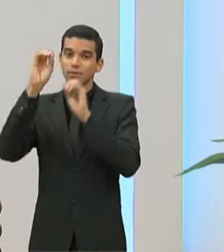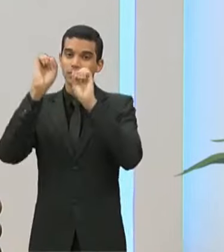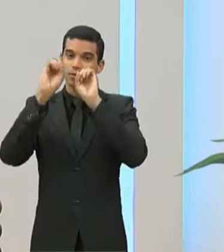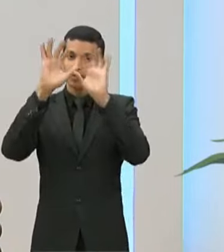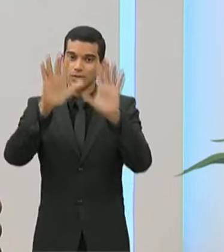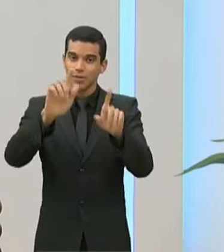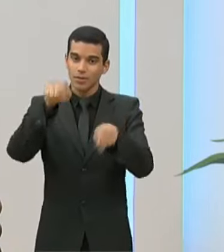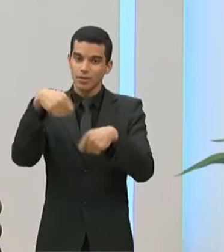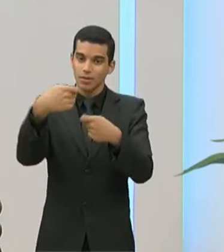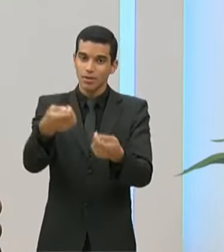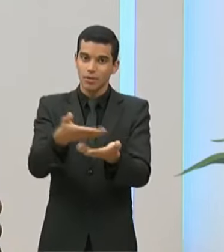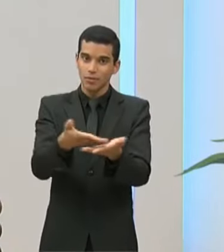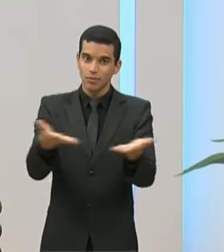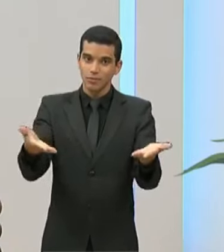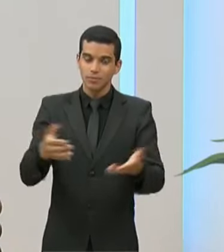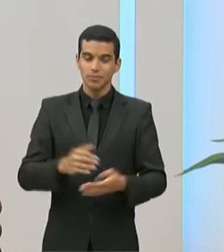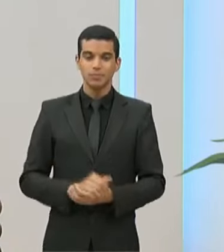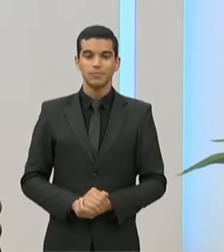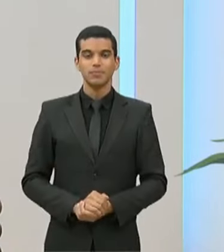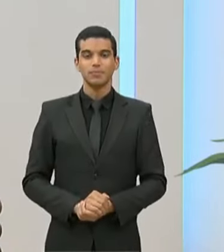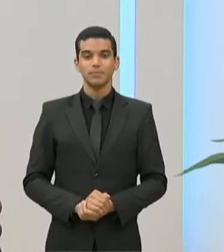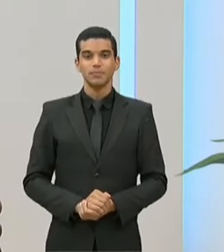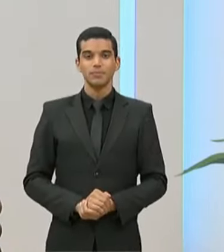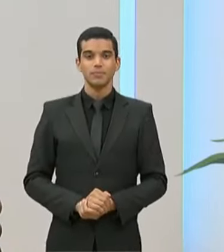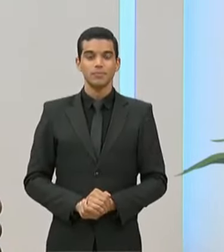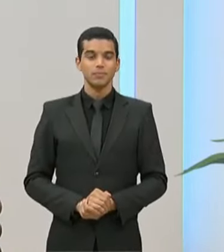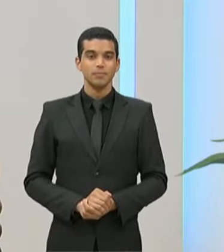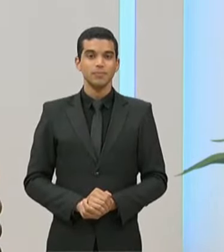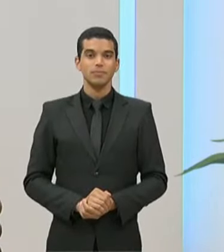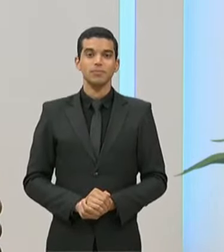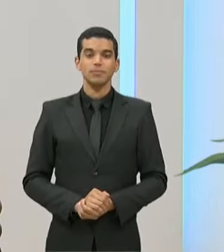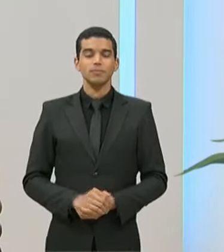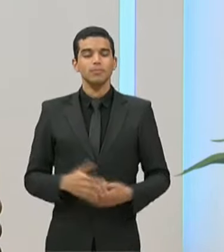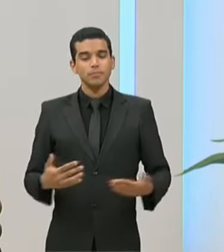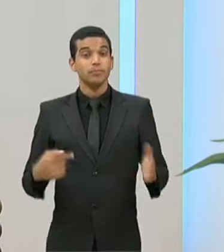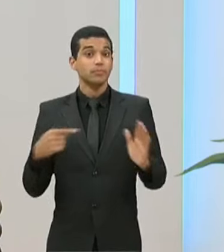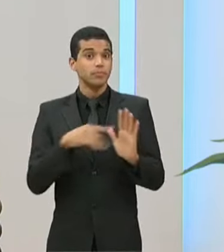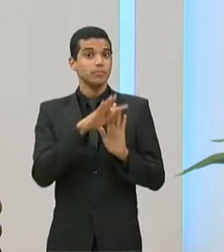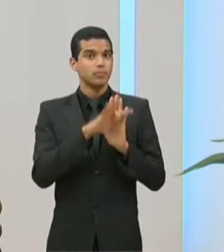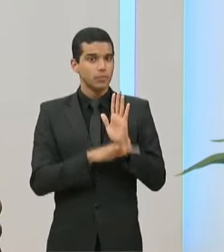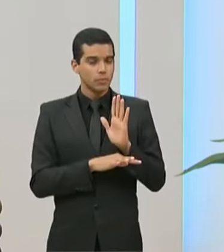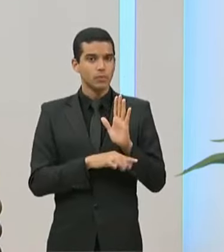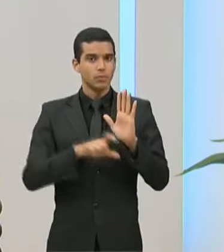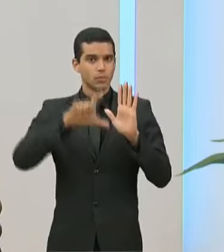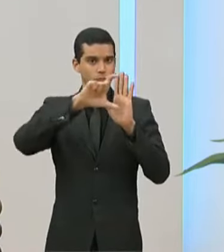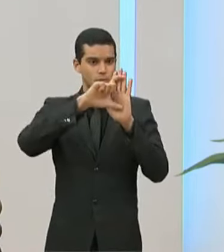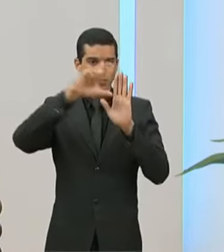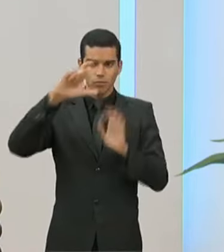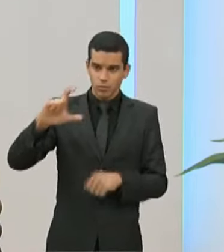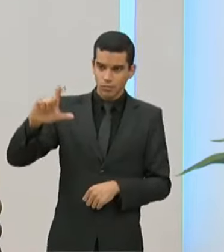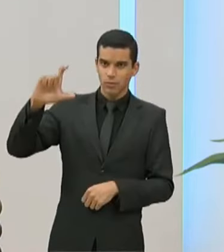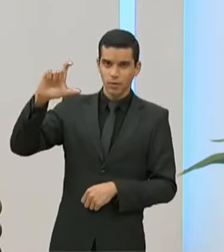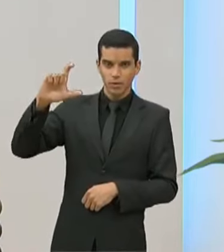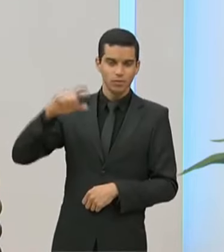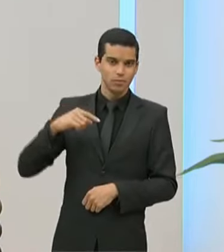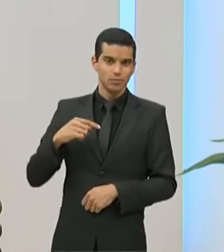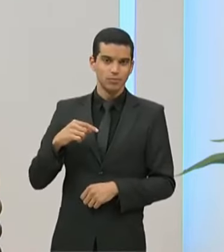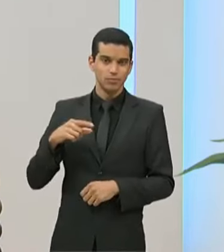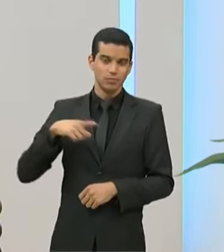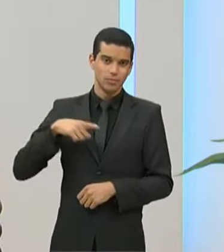conceda. Queridos, aqui nesse trecho da palavra de Deus que